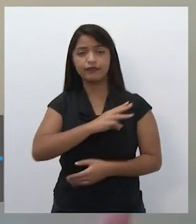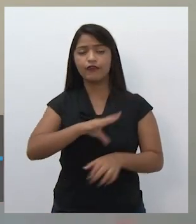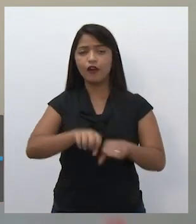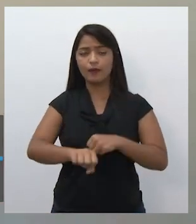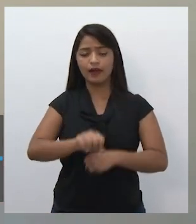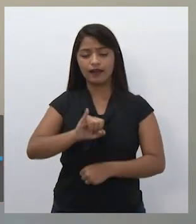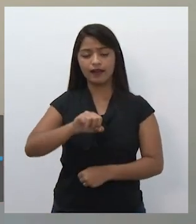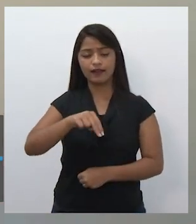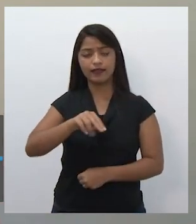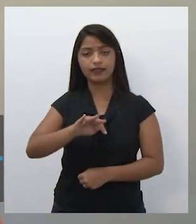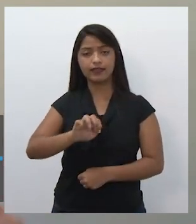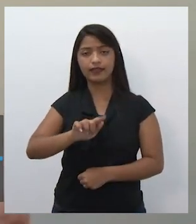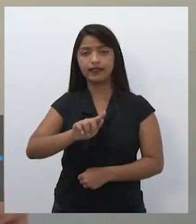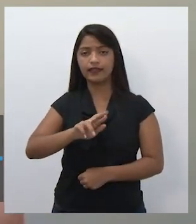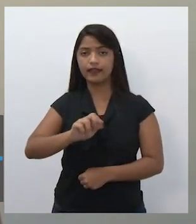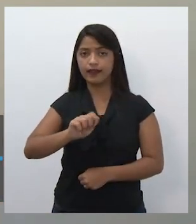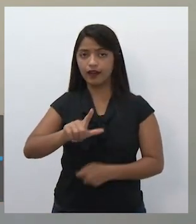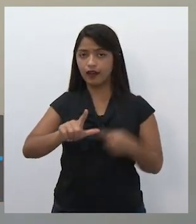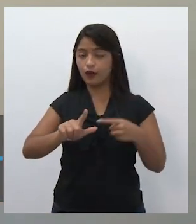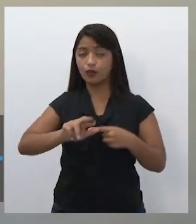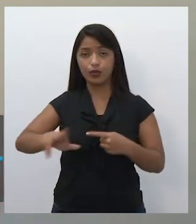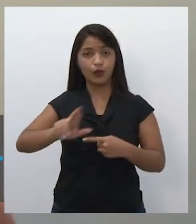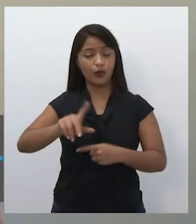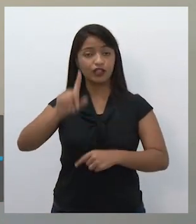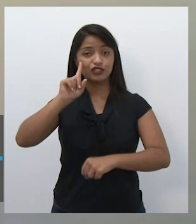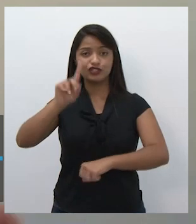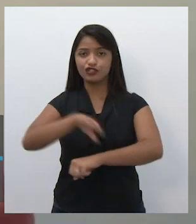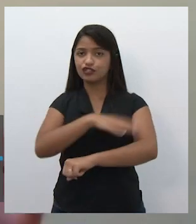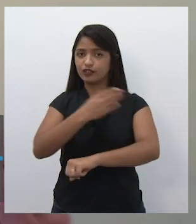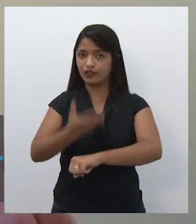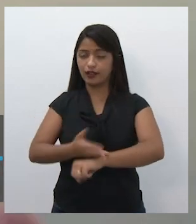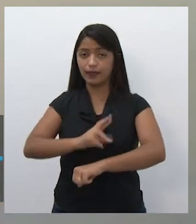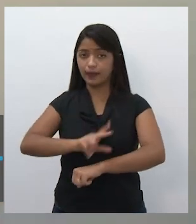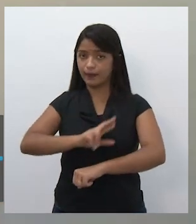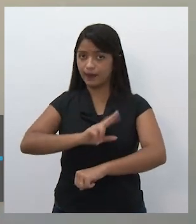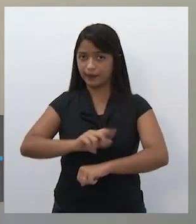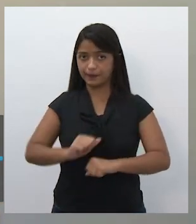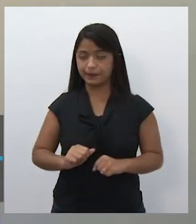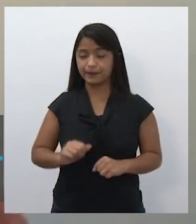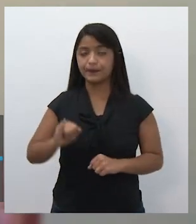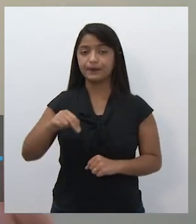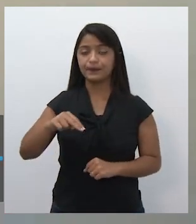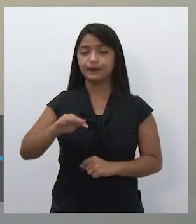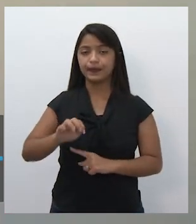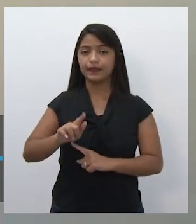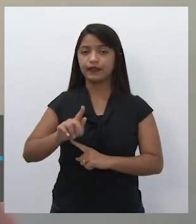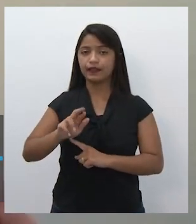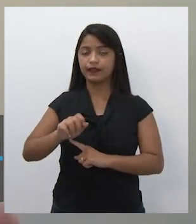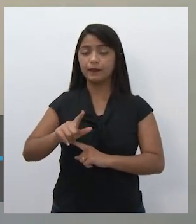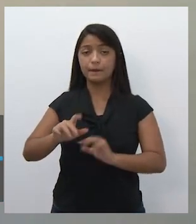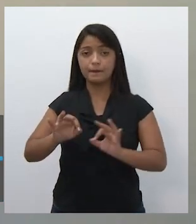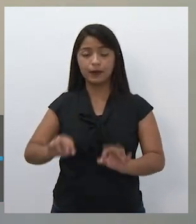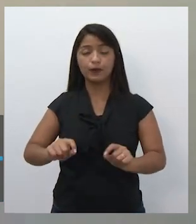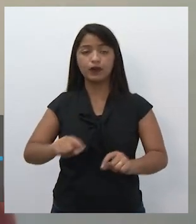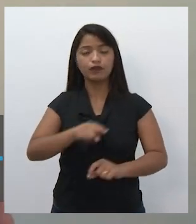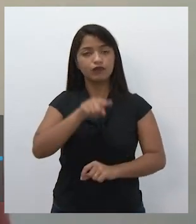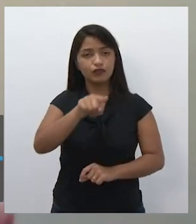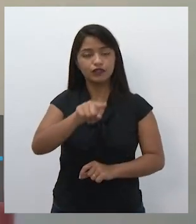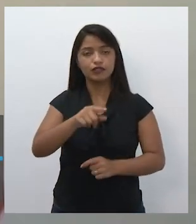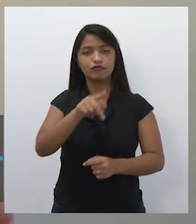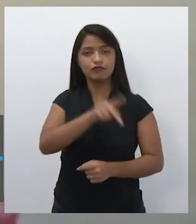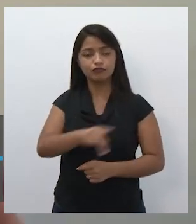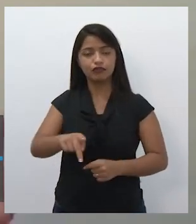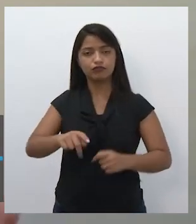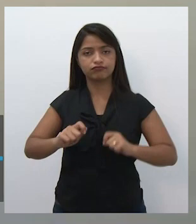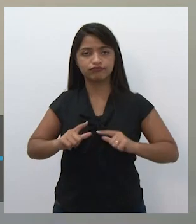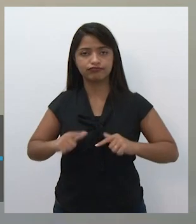em tempo estendido. Nós estamos falando em ações intencionais promovidas por você,